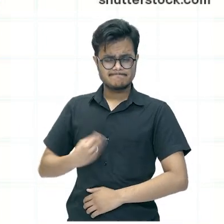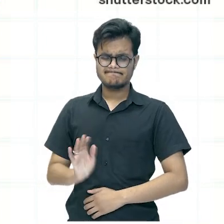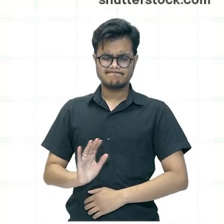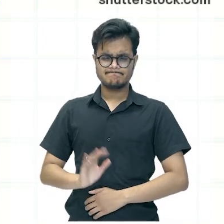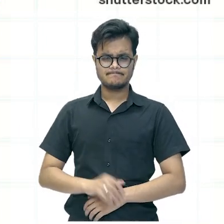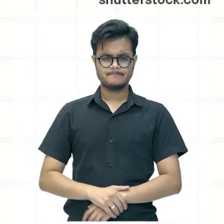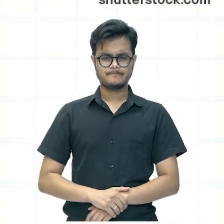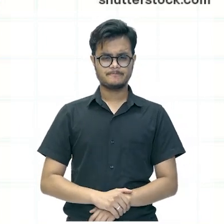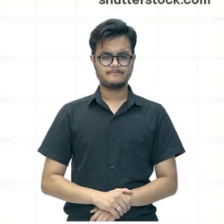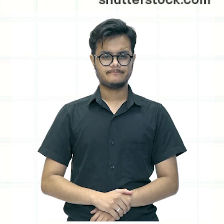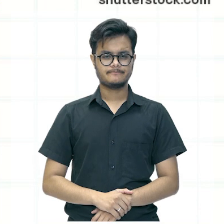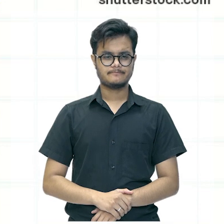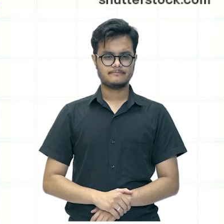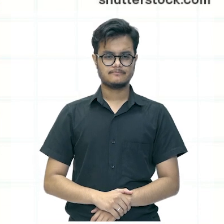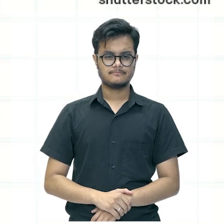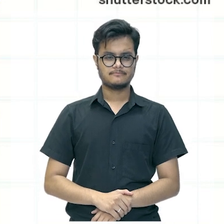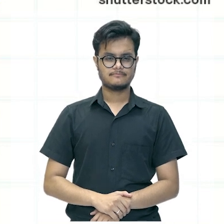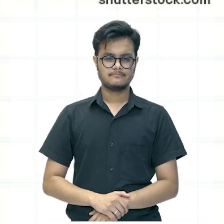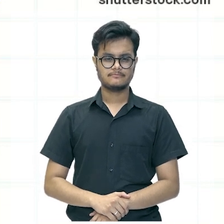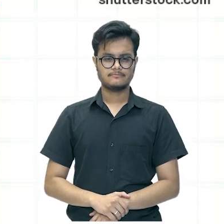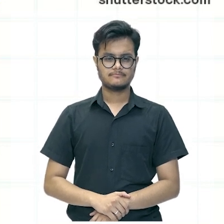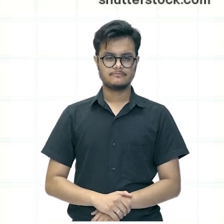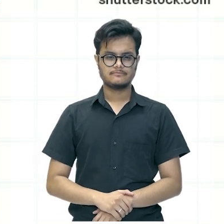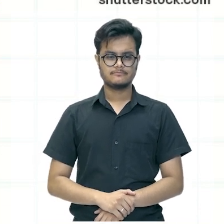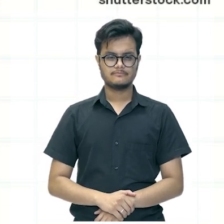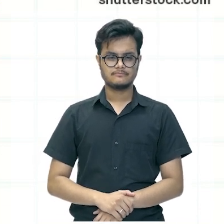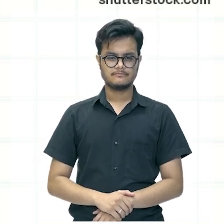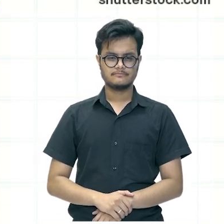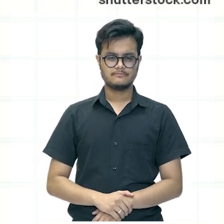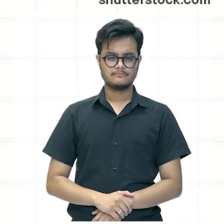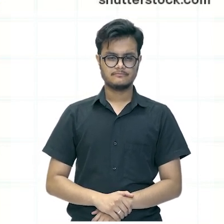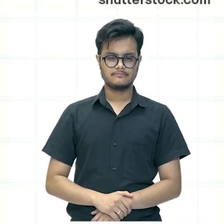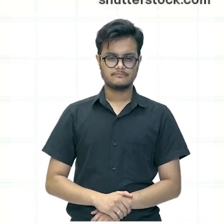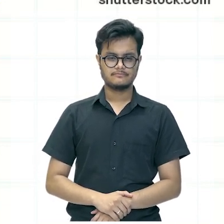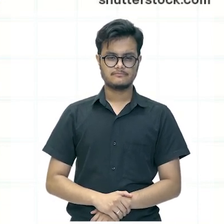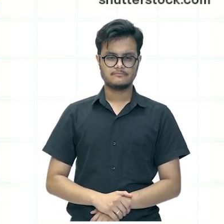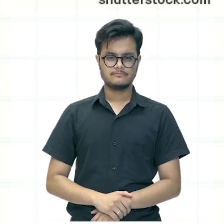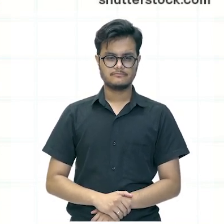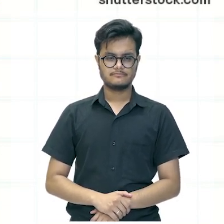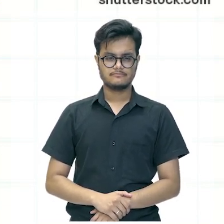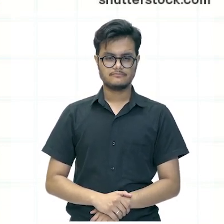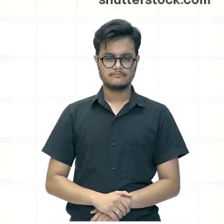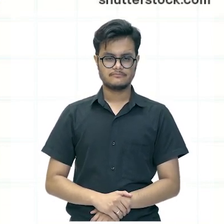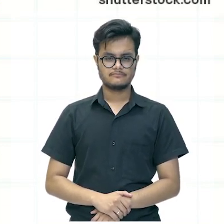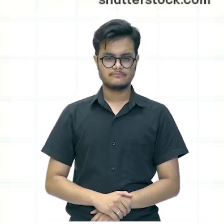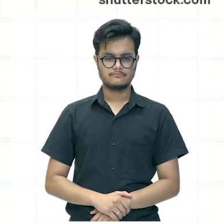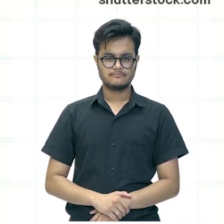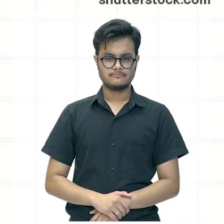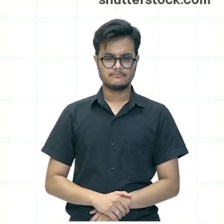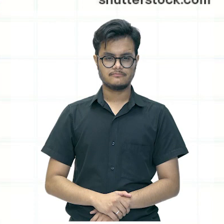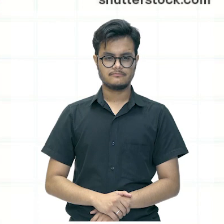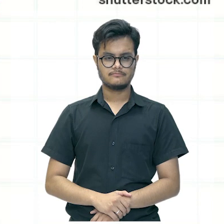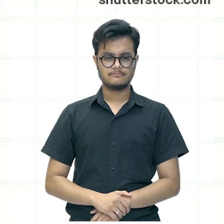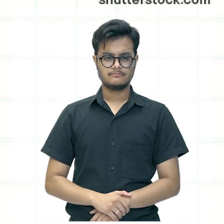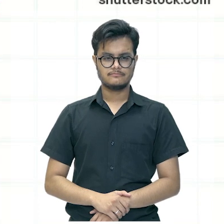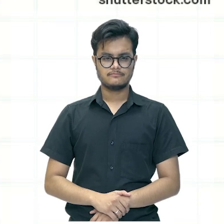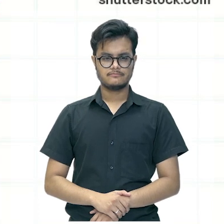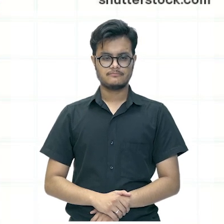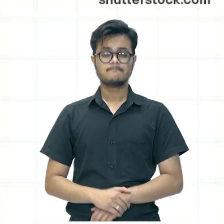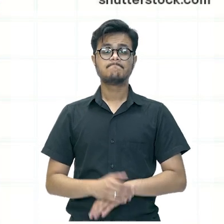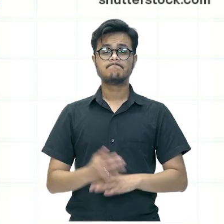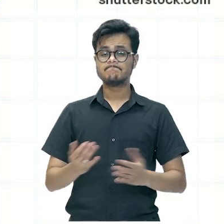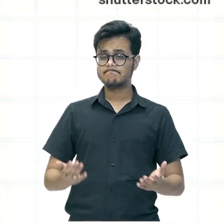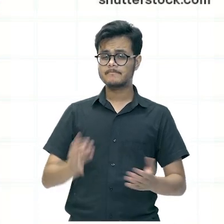It affects how your teenager thinks. Então, ela afeta o quê? Como o seu teenager, né, seu